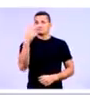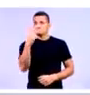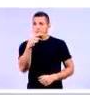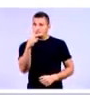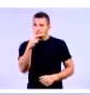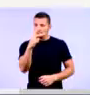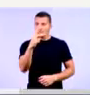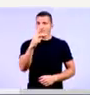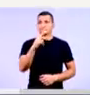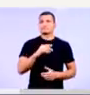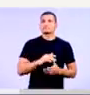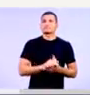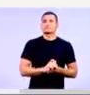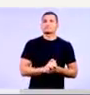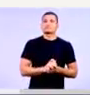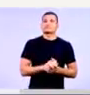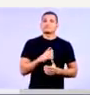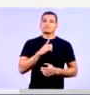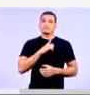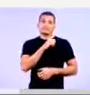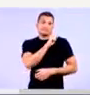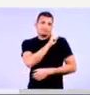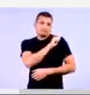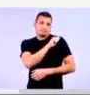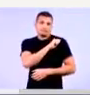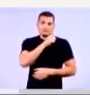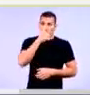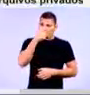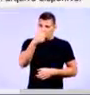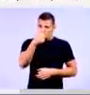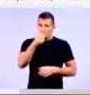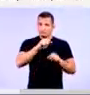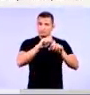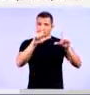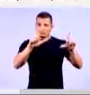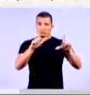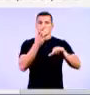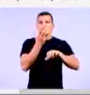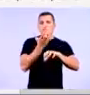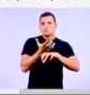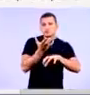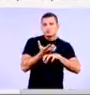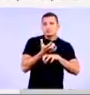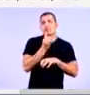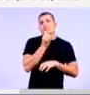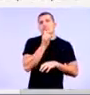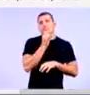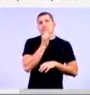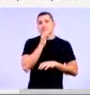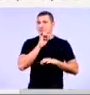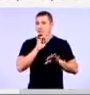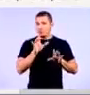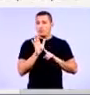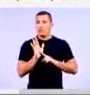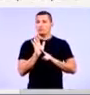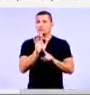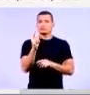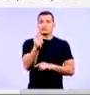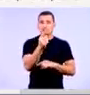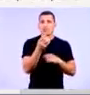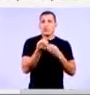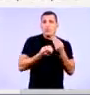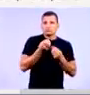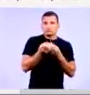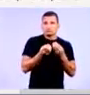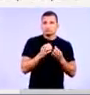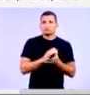Estou logada aqui como aluno 1, que é a nossa disciplina teste, para demonstrar para vocês qual o procedimento. O primeiro passo é